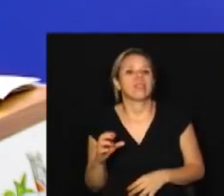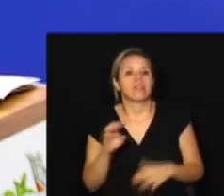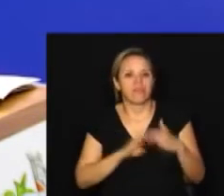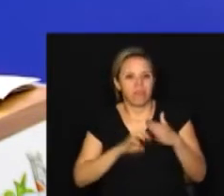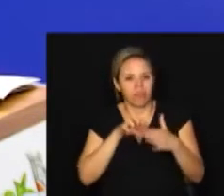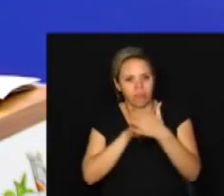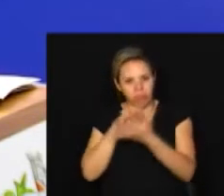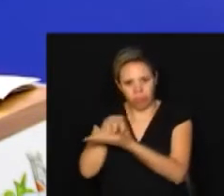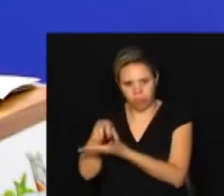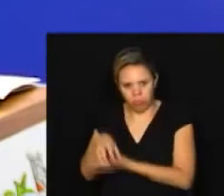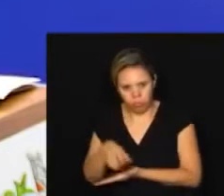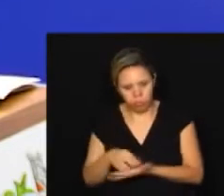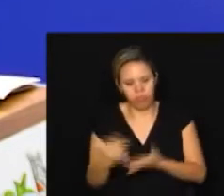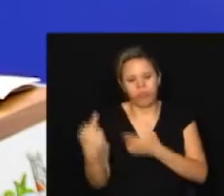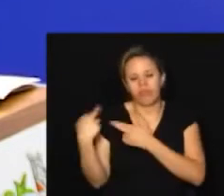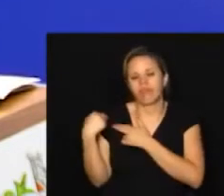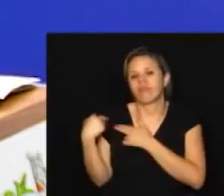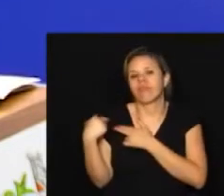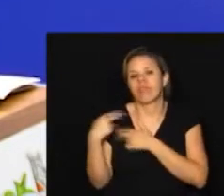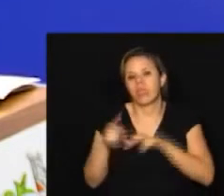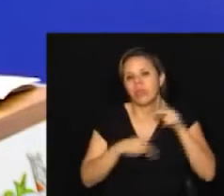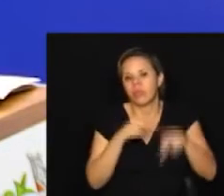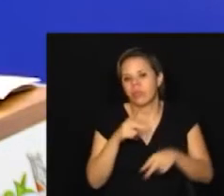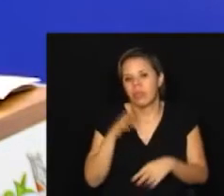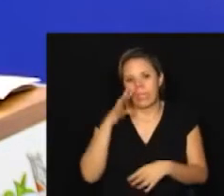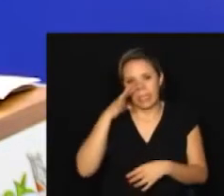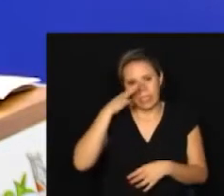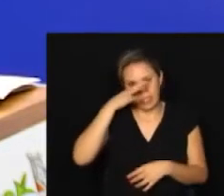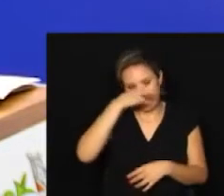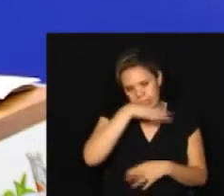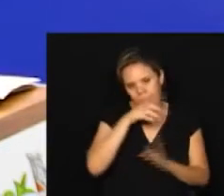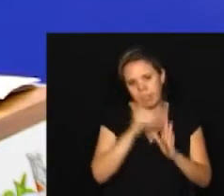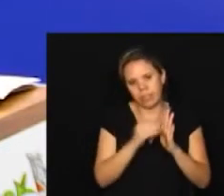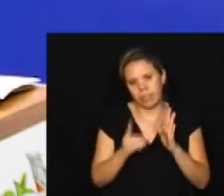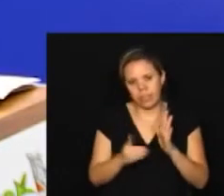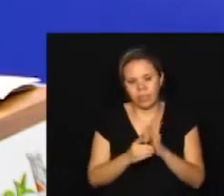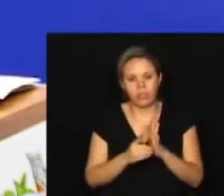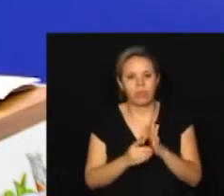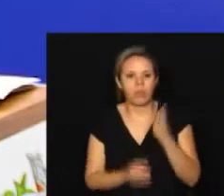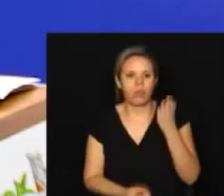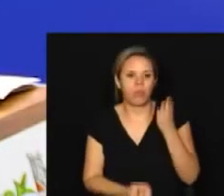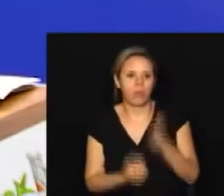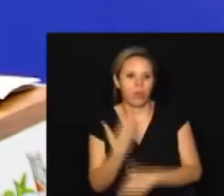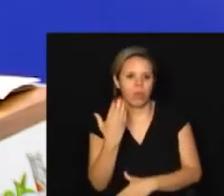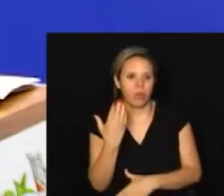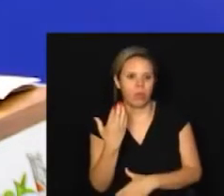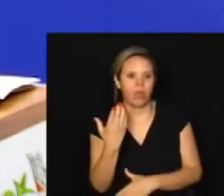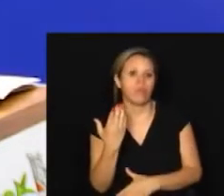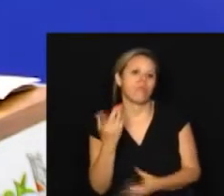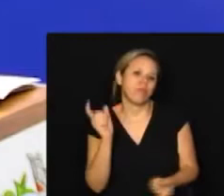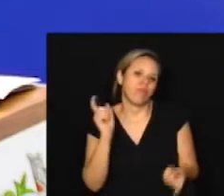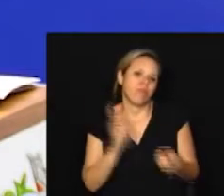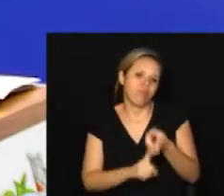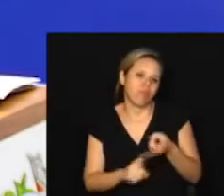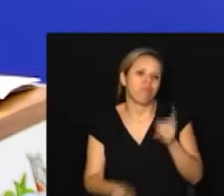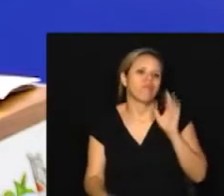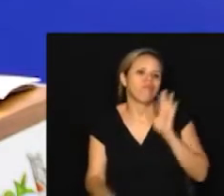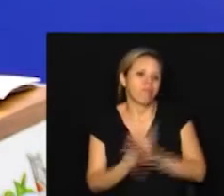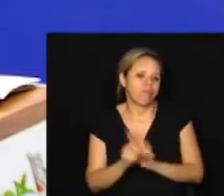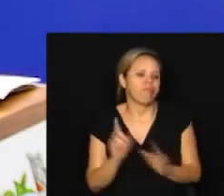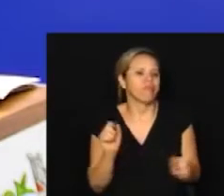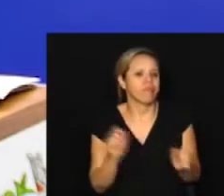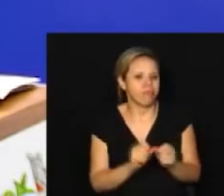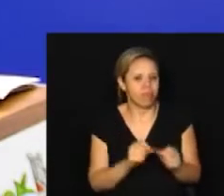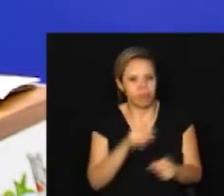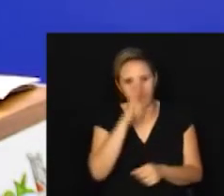atribuições, e as pessoas que descumprirem o decreto estarão sujeitas aí às penalidades da lei,